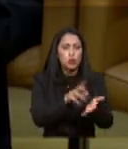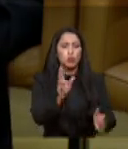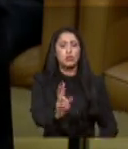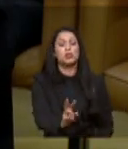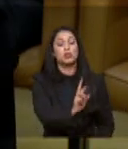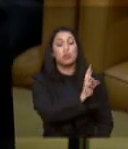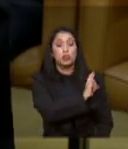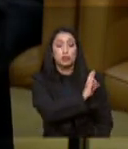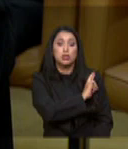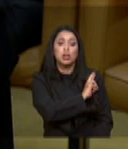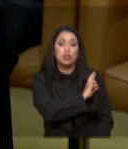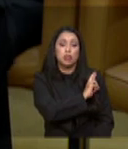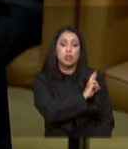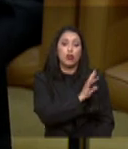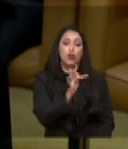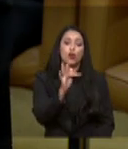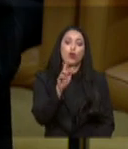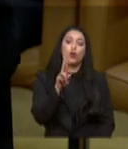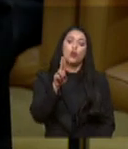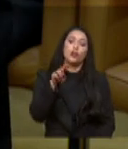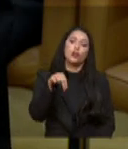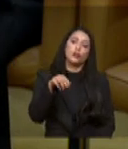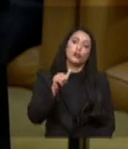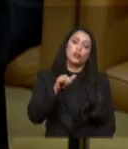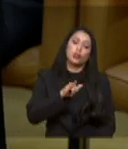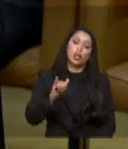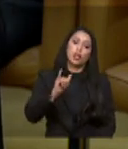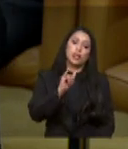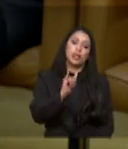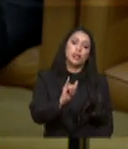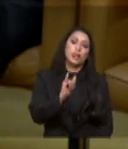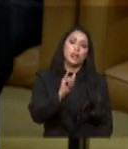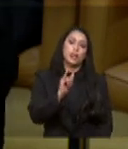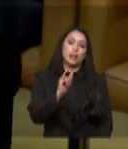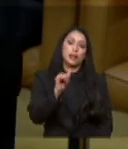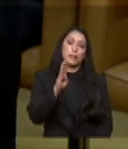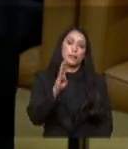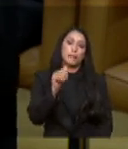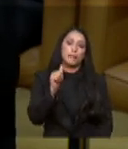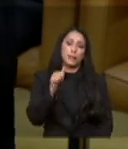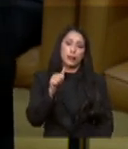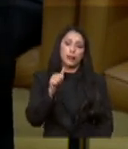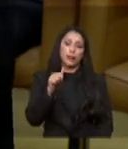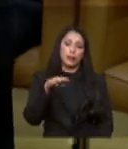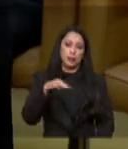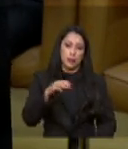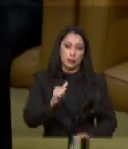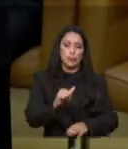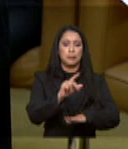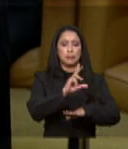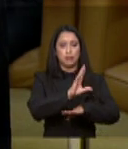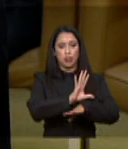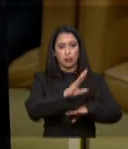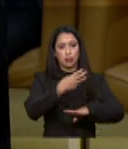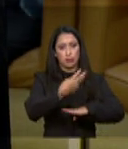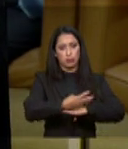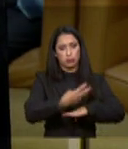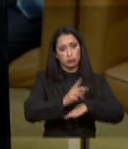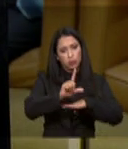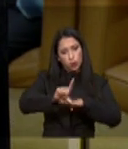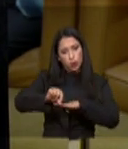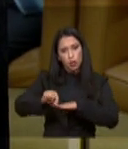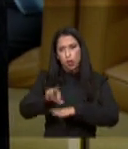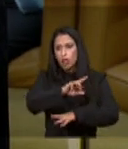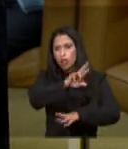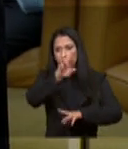da FUNAI, do IBAMA, do ICMBio e outros, como tem feito o governo, impede-se o